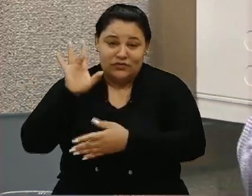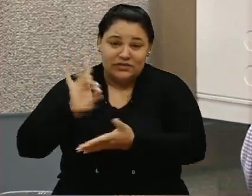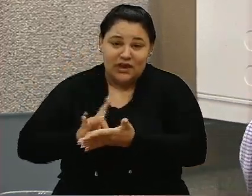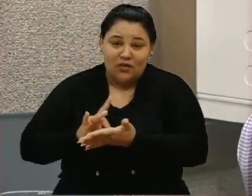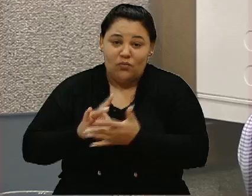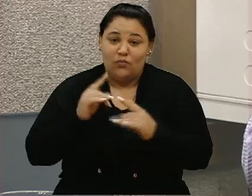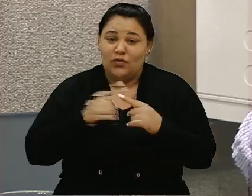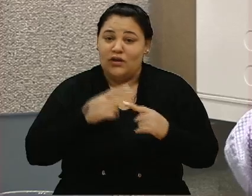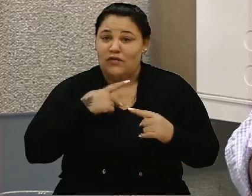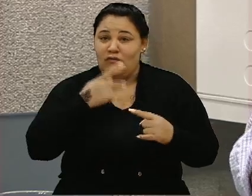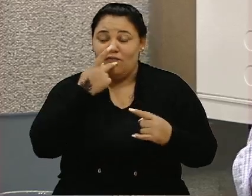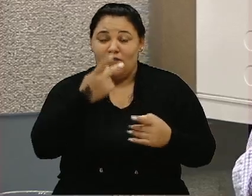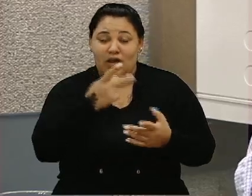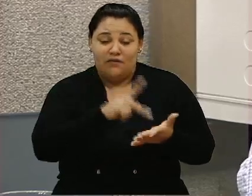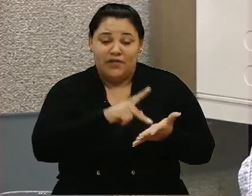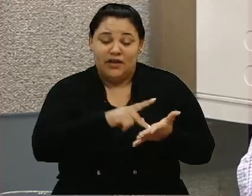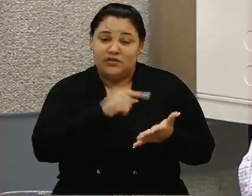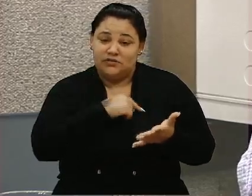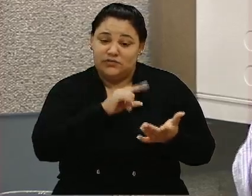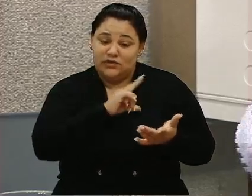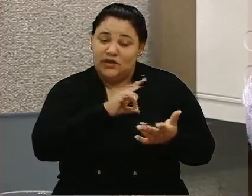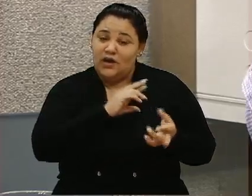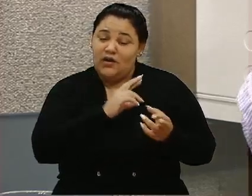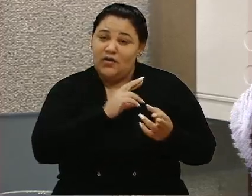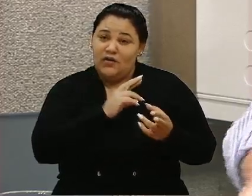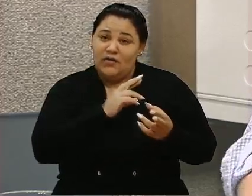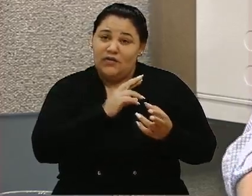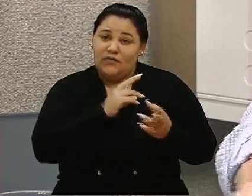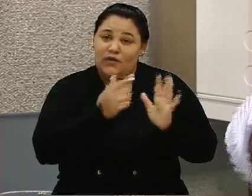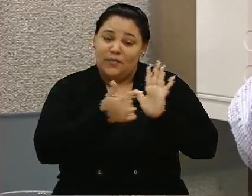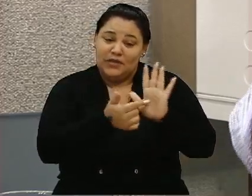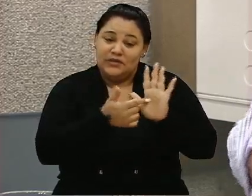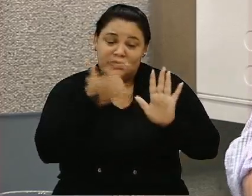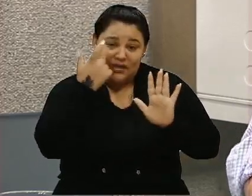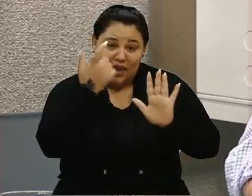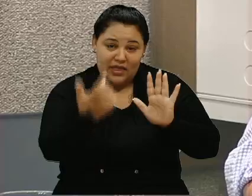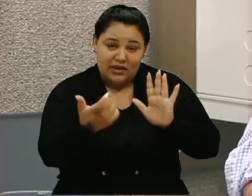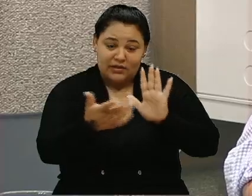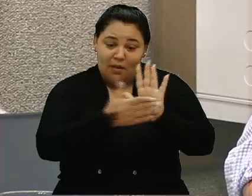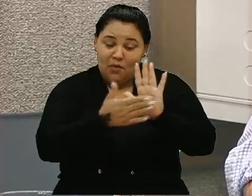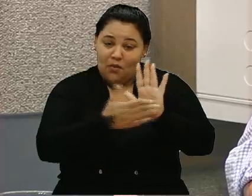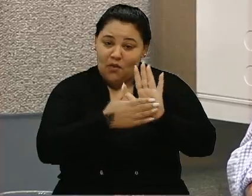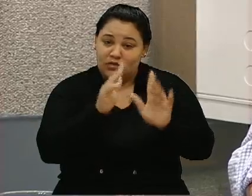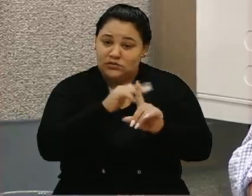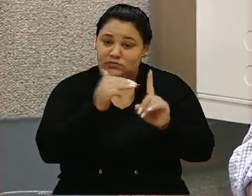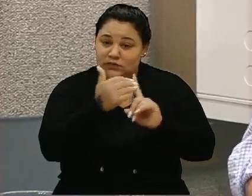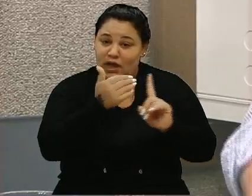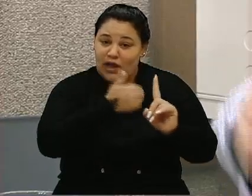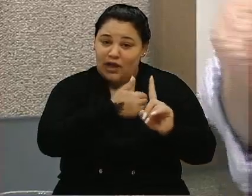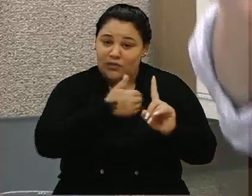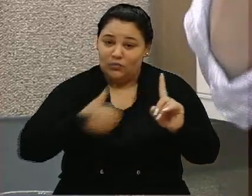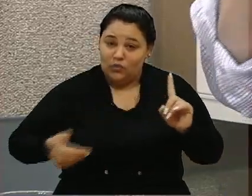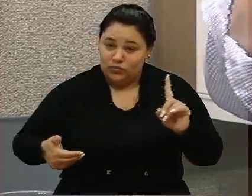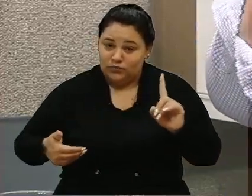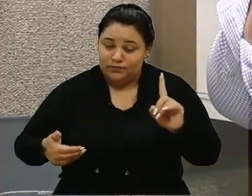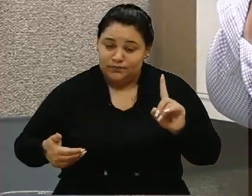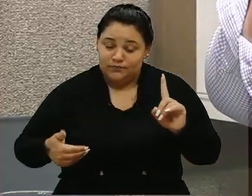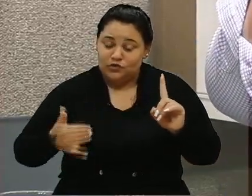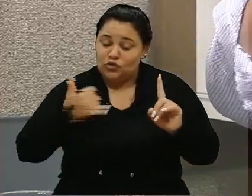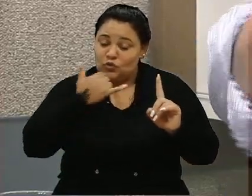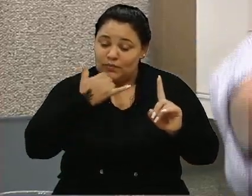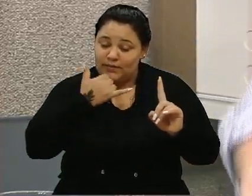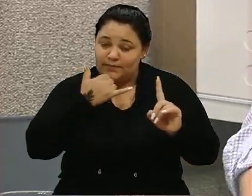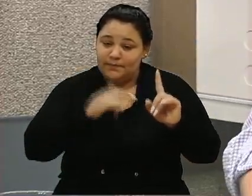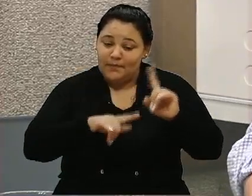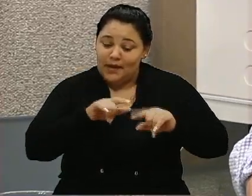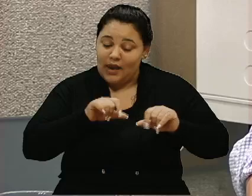eu confesso que eu tenho preocupação com relação à apresentação de interessados nessa proposta do mercado público, né? E se nós tivéssemos